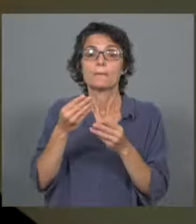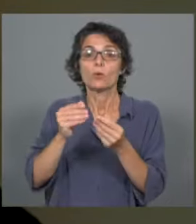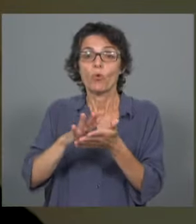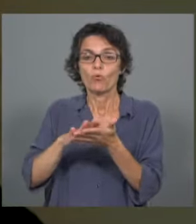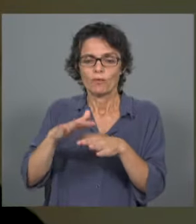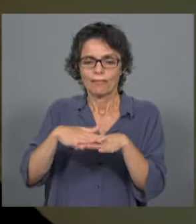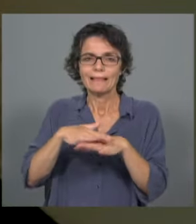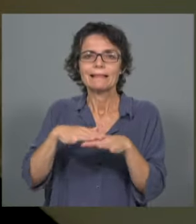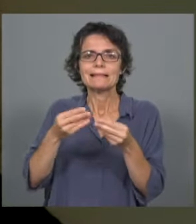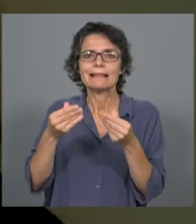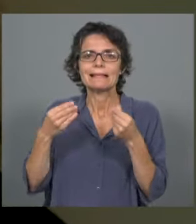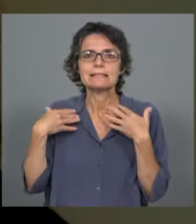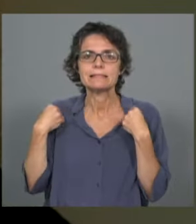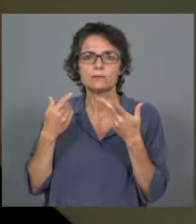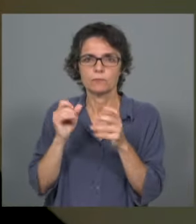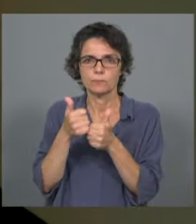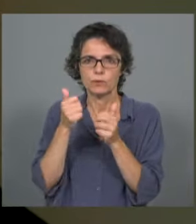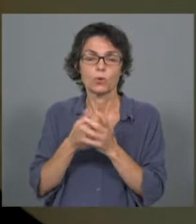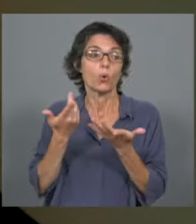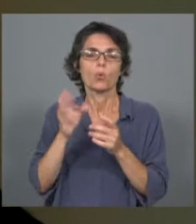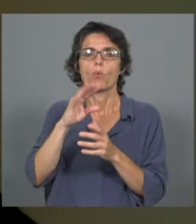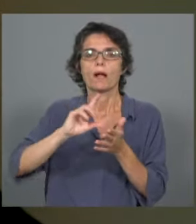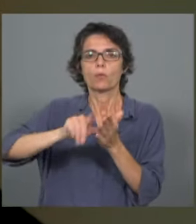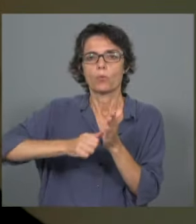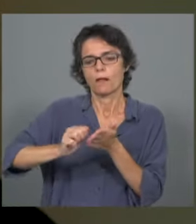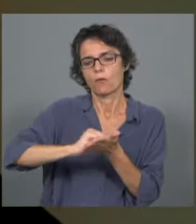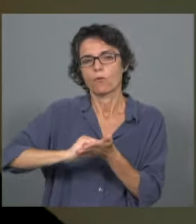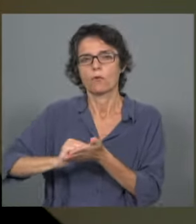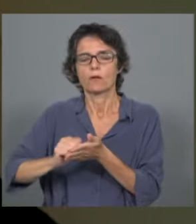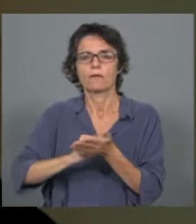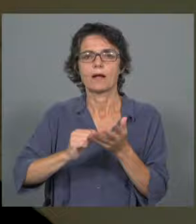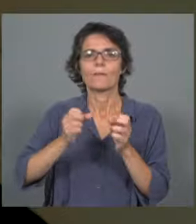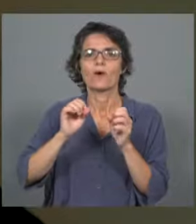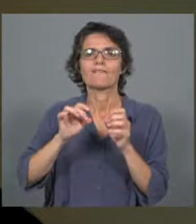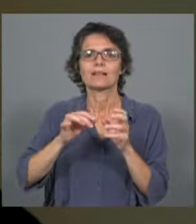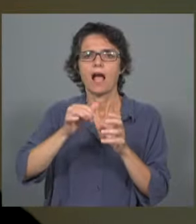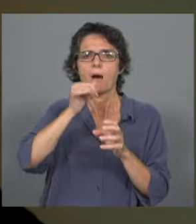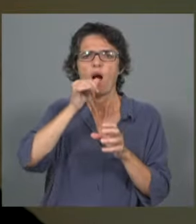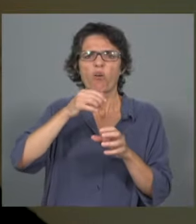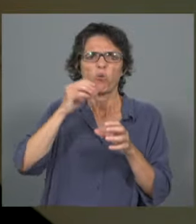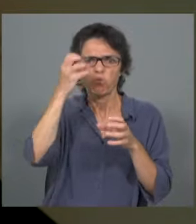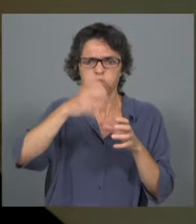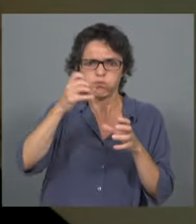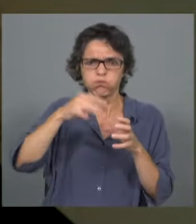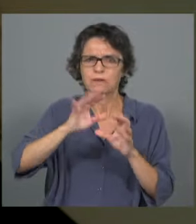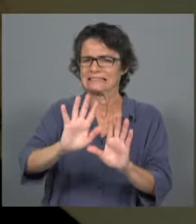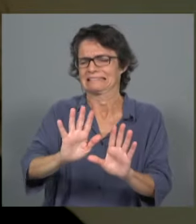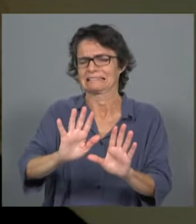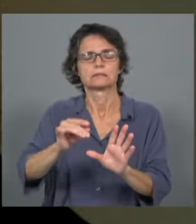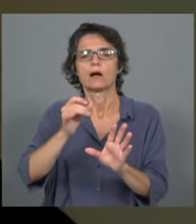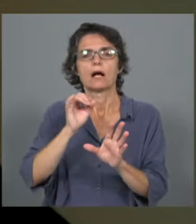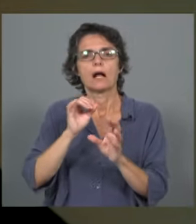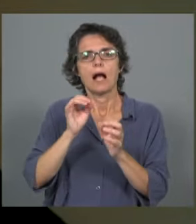quando lavamos a louça fazemos em baldes e renovamos a água,